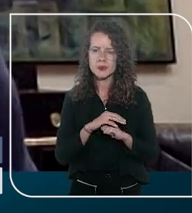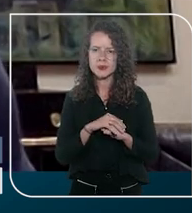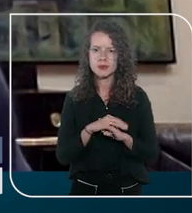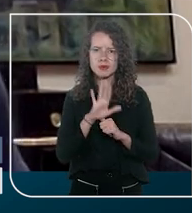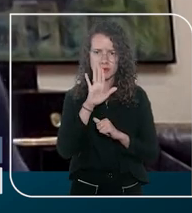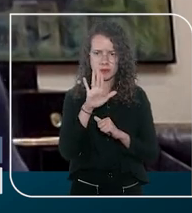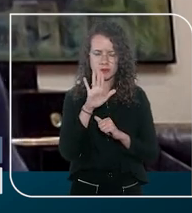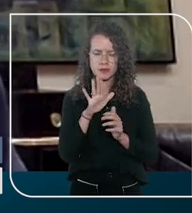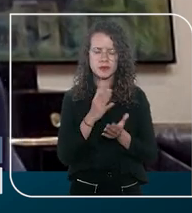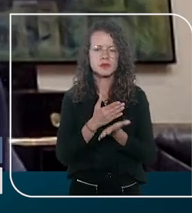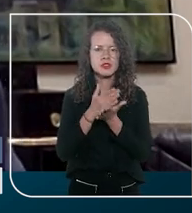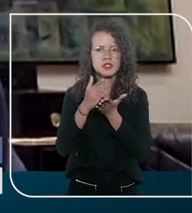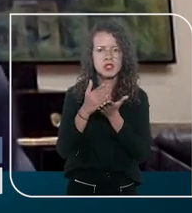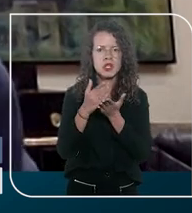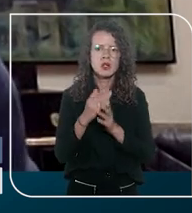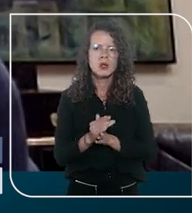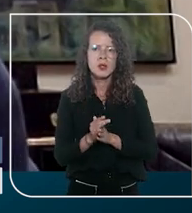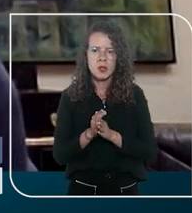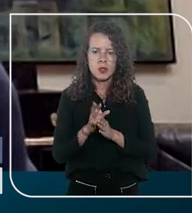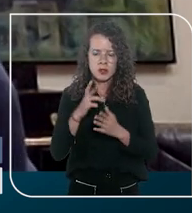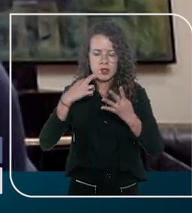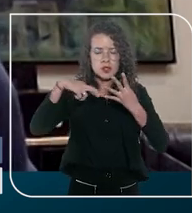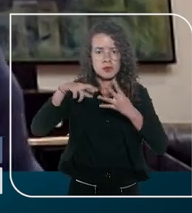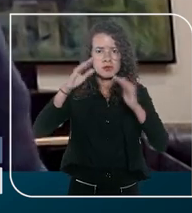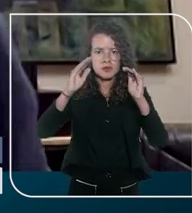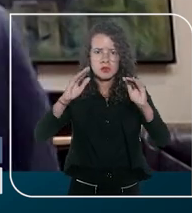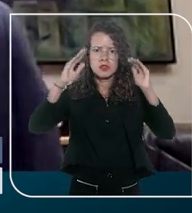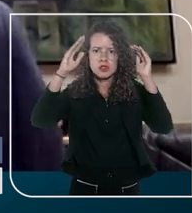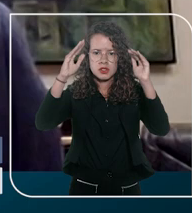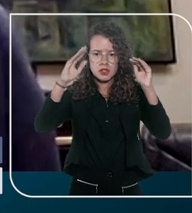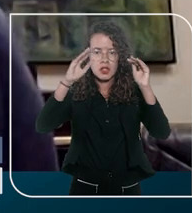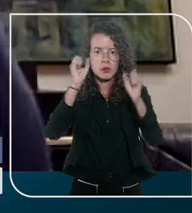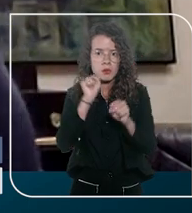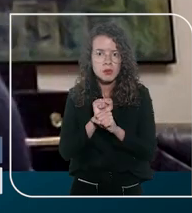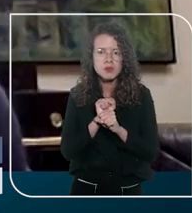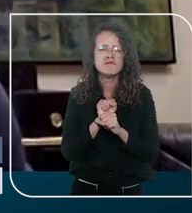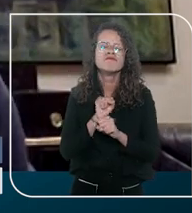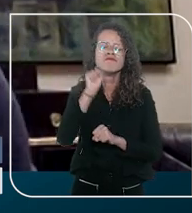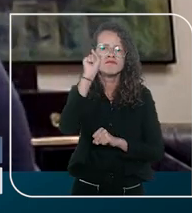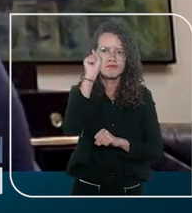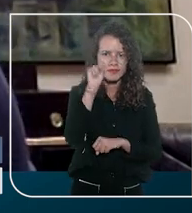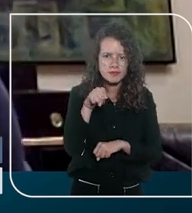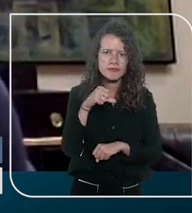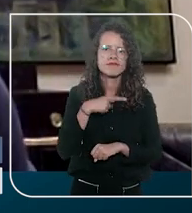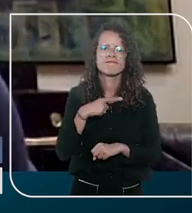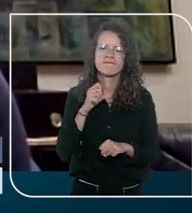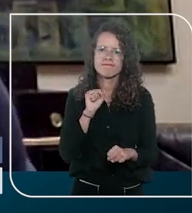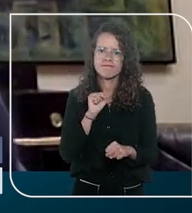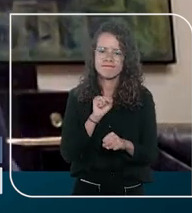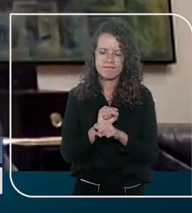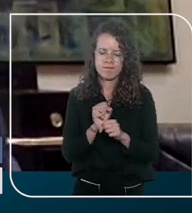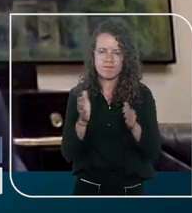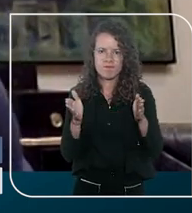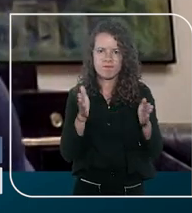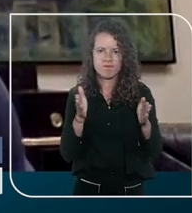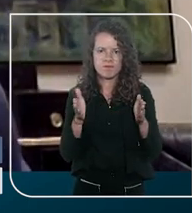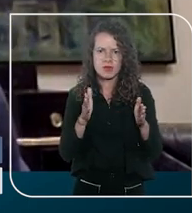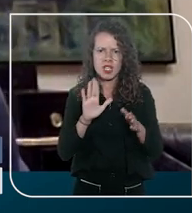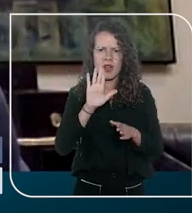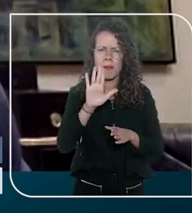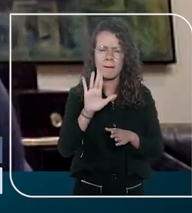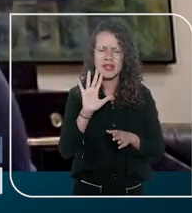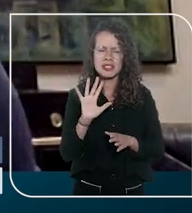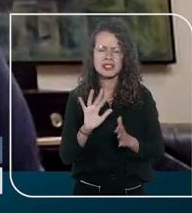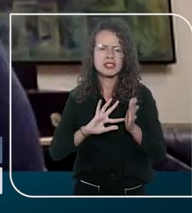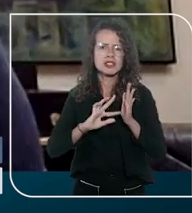ou não. É interrompido o prazo do recurso extraordinário? Sim, há uma interrupção. E o que significa a incidência do efeito interruptivo,